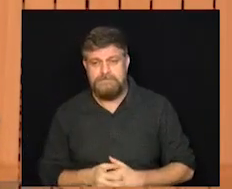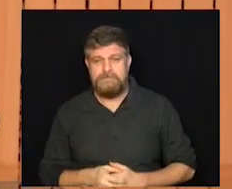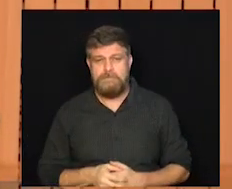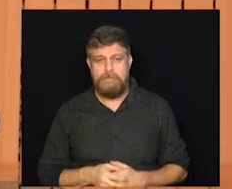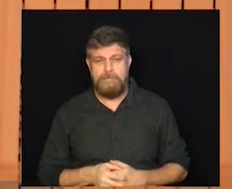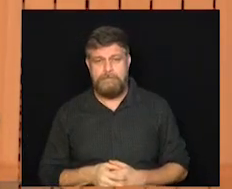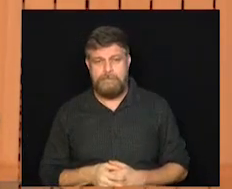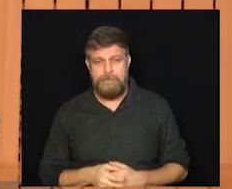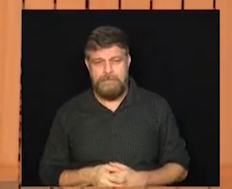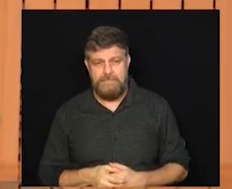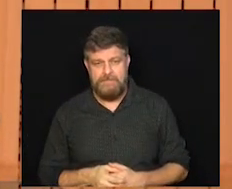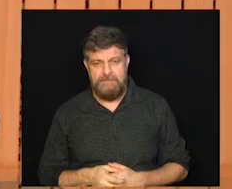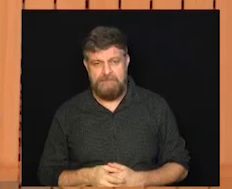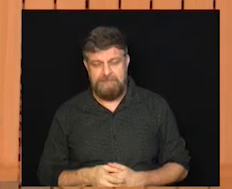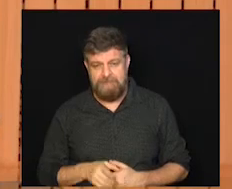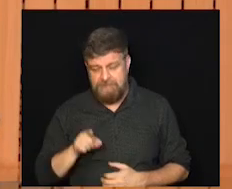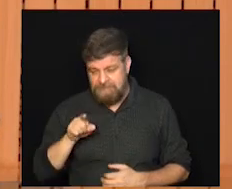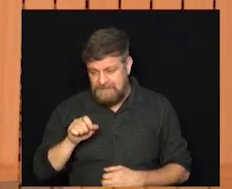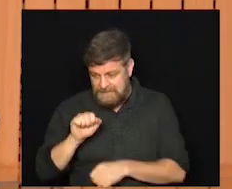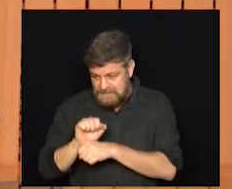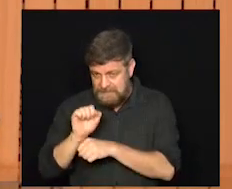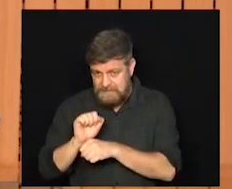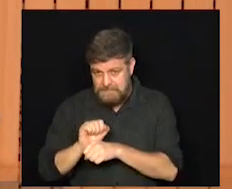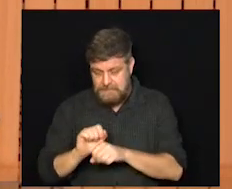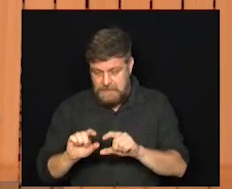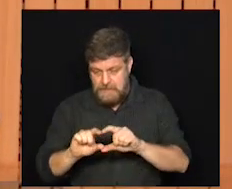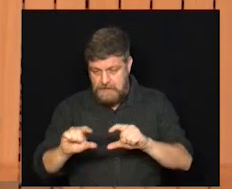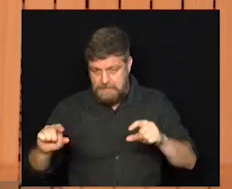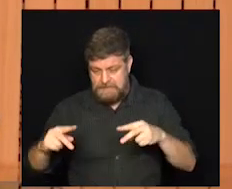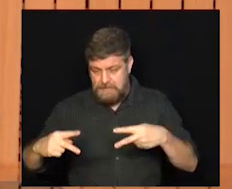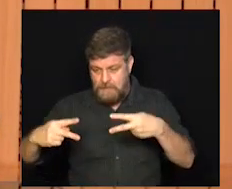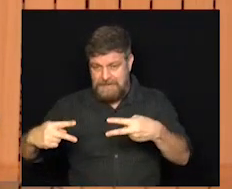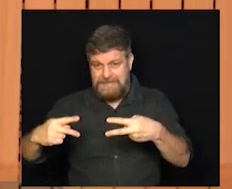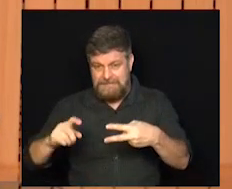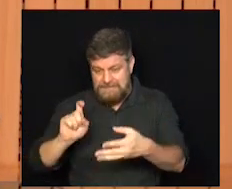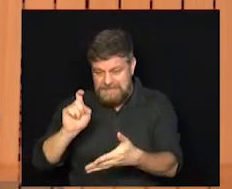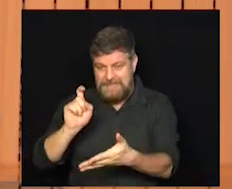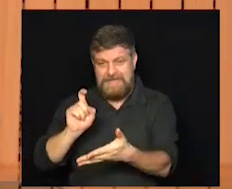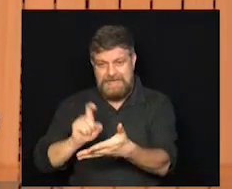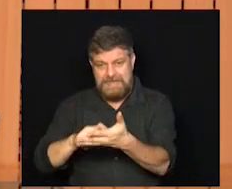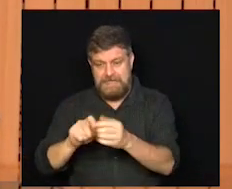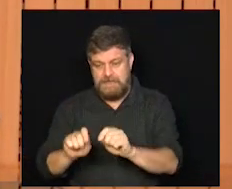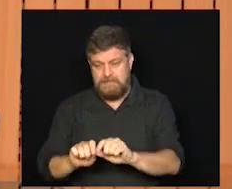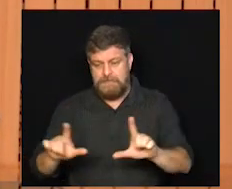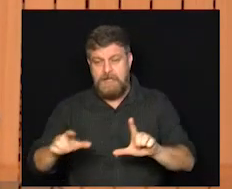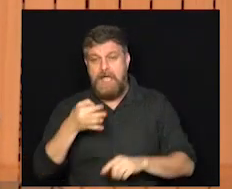Vai chegar uma mensagem para o senhor clica em cima dessa mensagem para abrir o microfone.